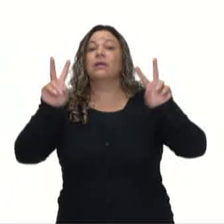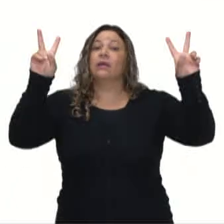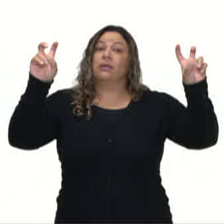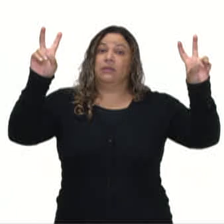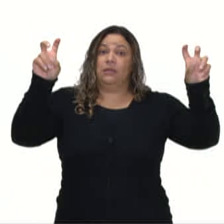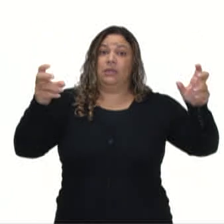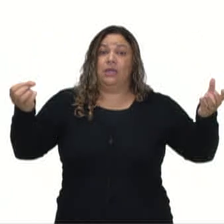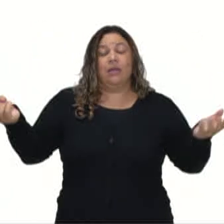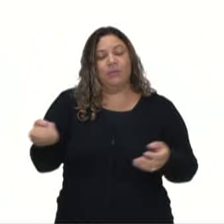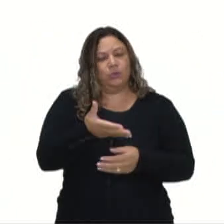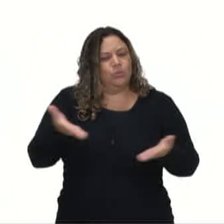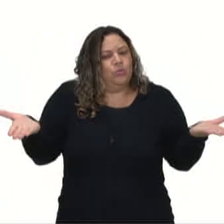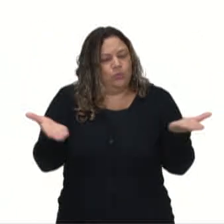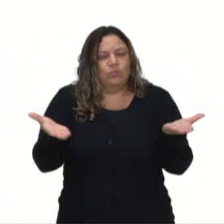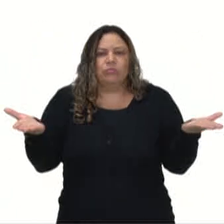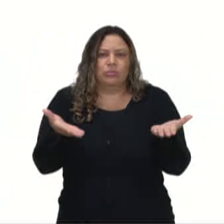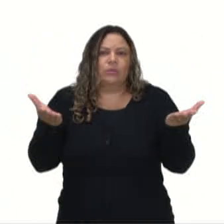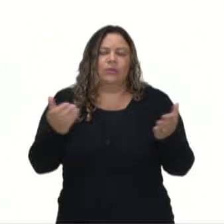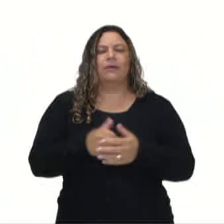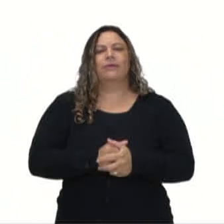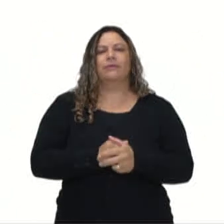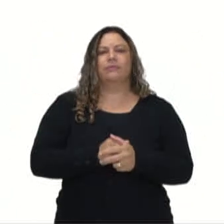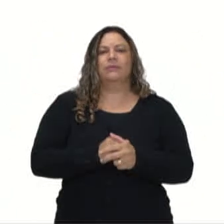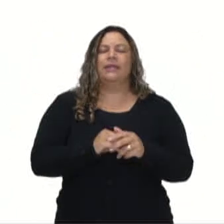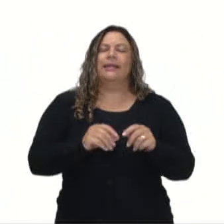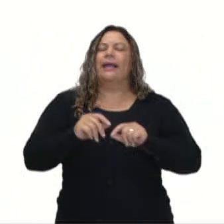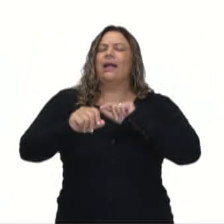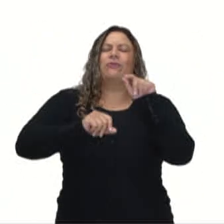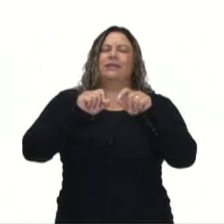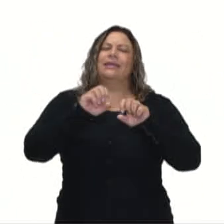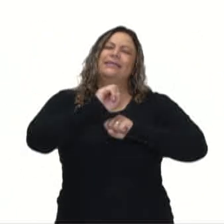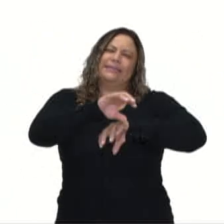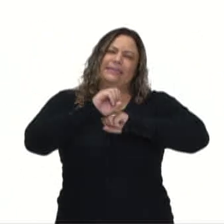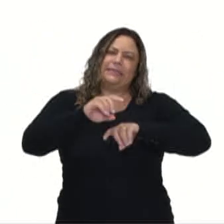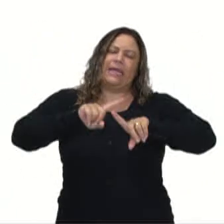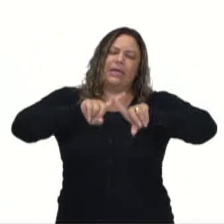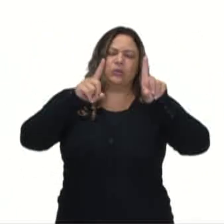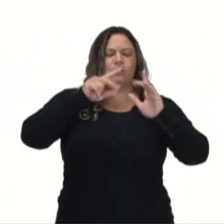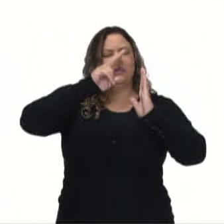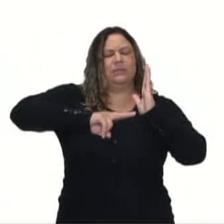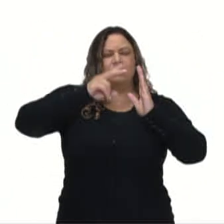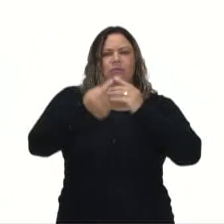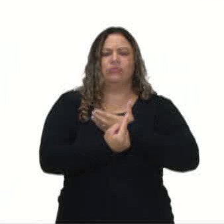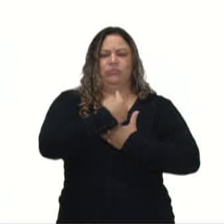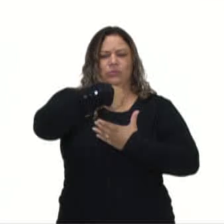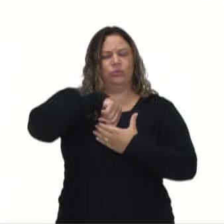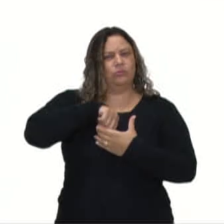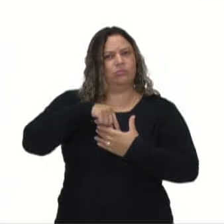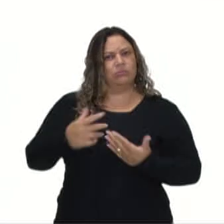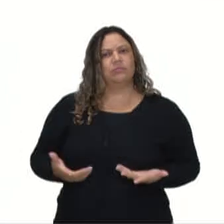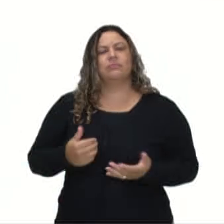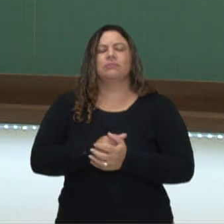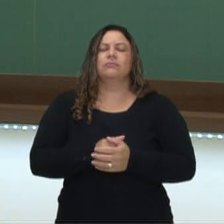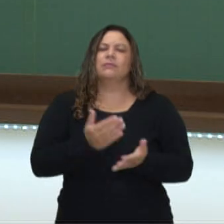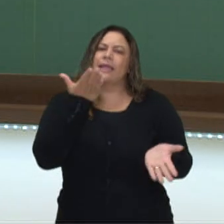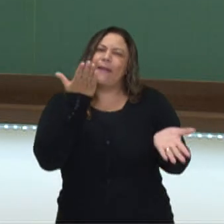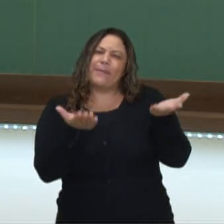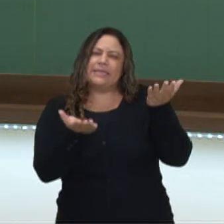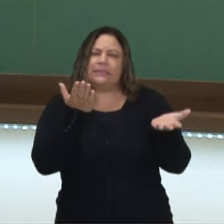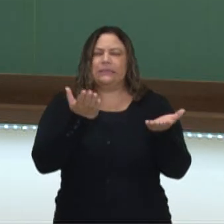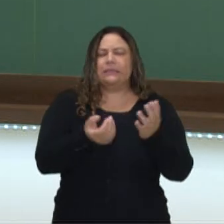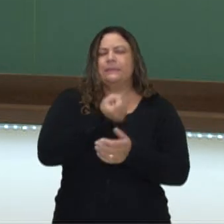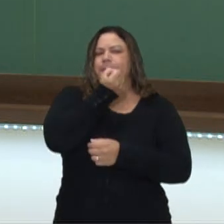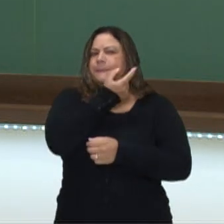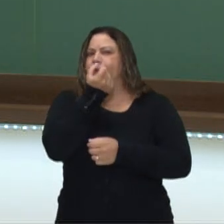de forma mais subjetiva. A crônica chama atenção pelo seu tom mais leve, muitas vezes irônico